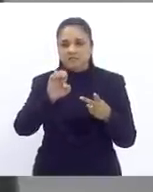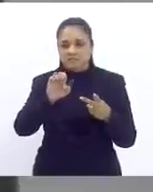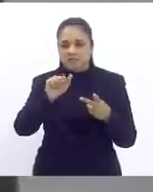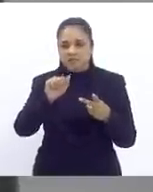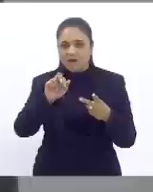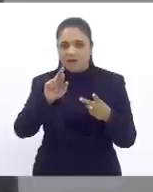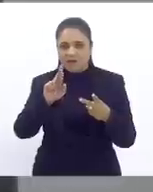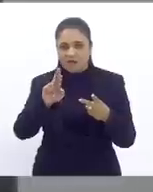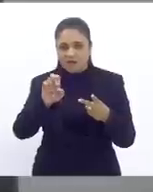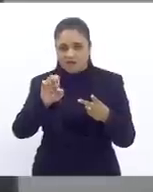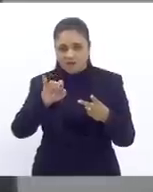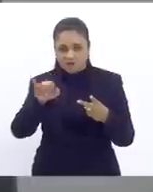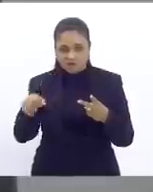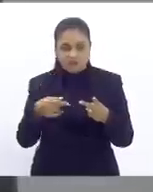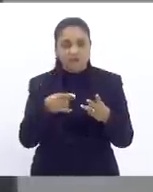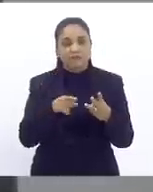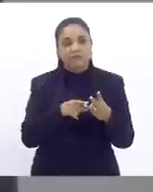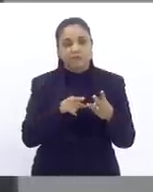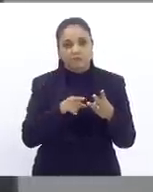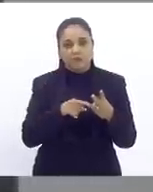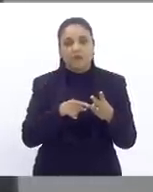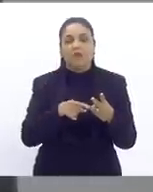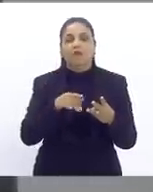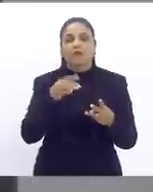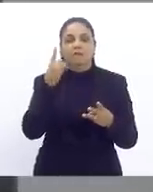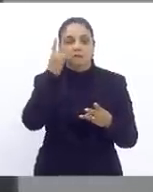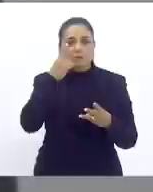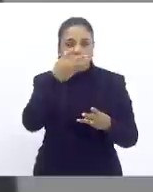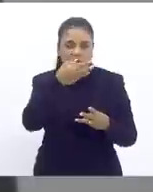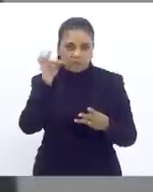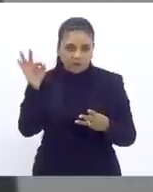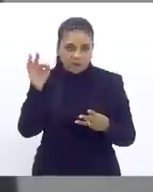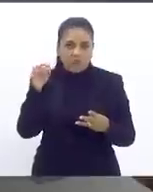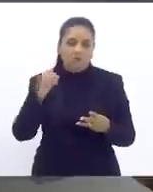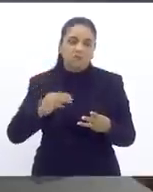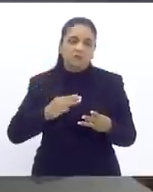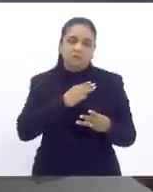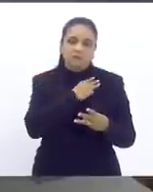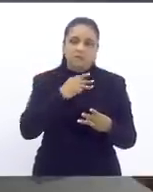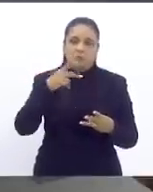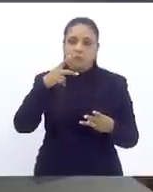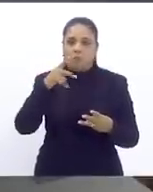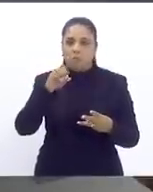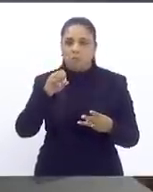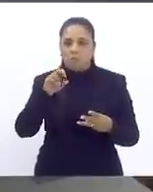o deputado federal Sargento Portugal José Mauro